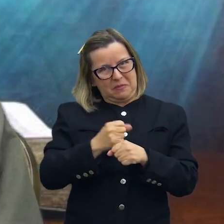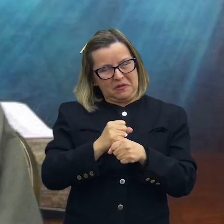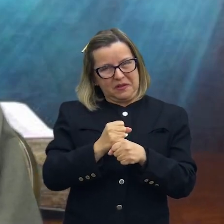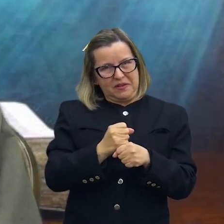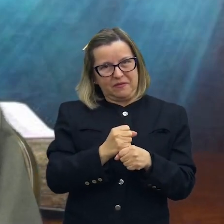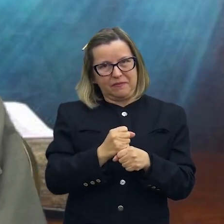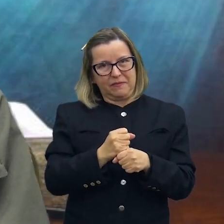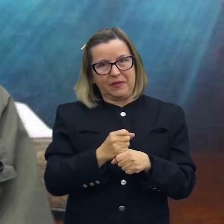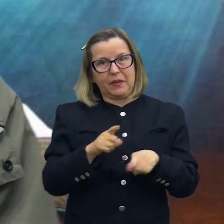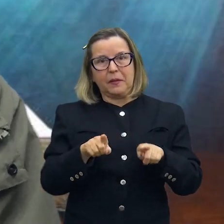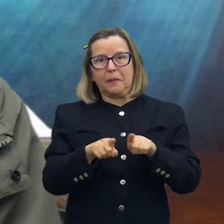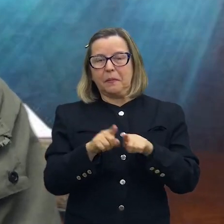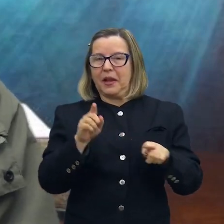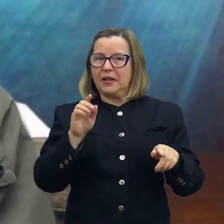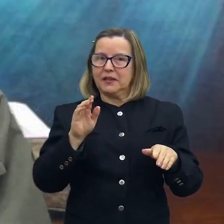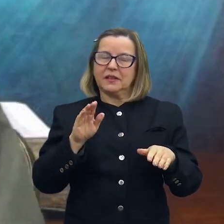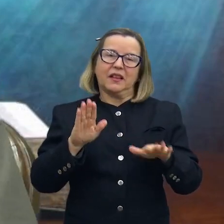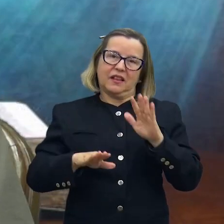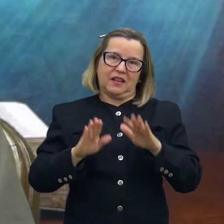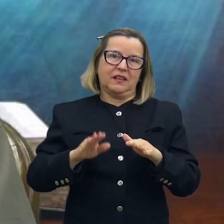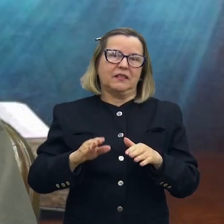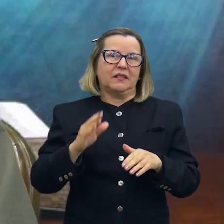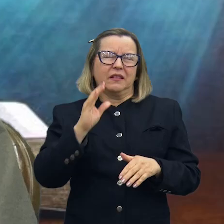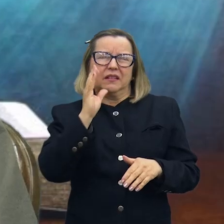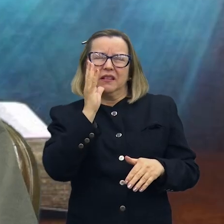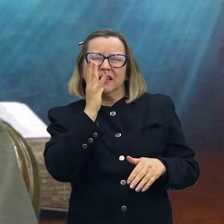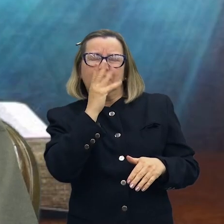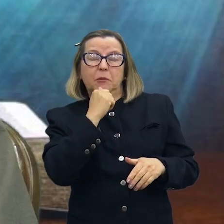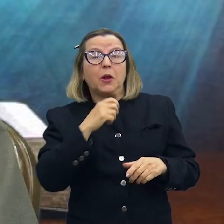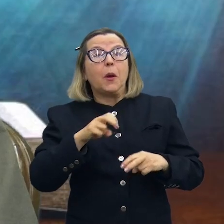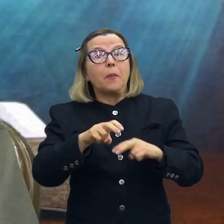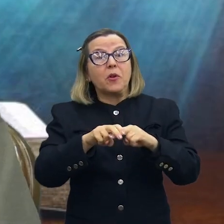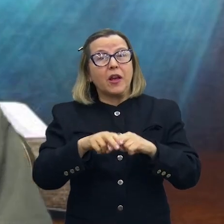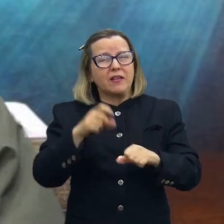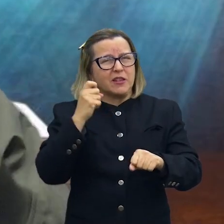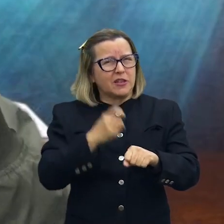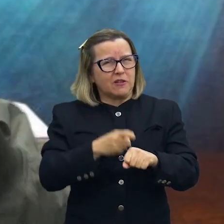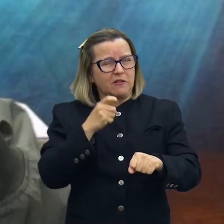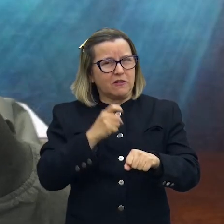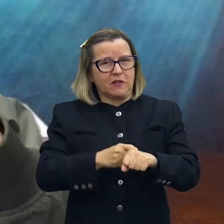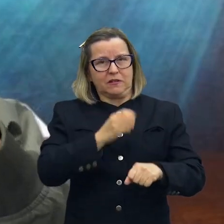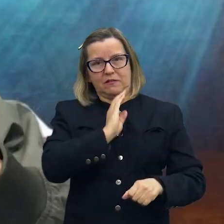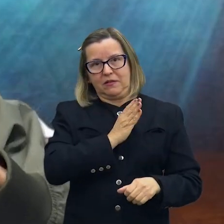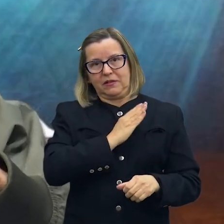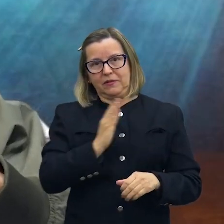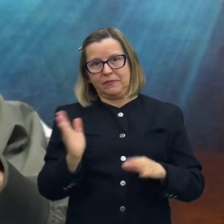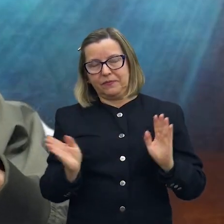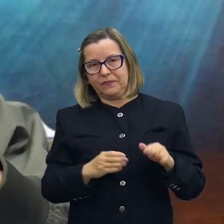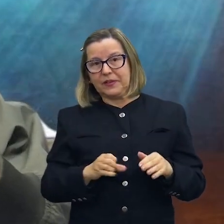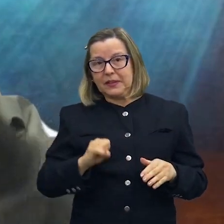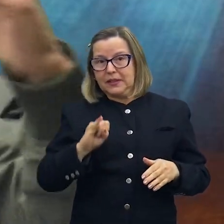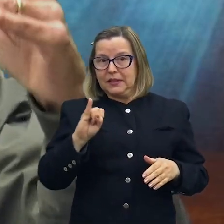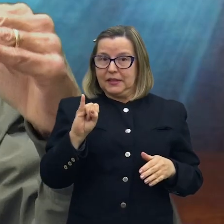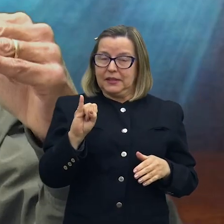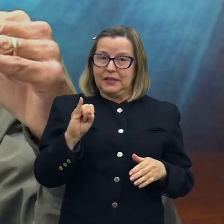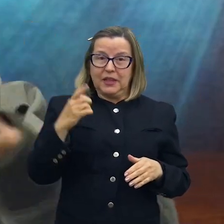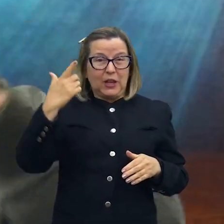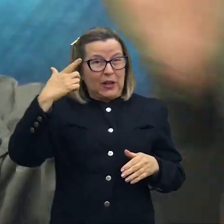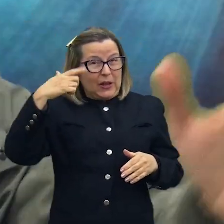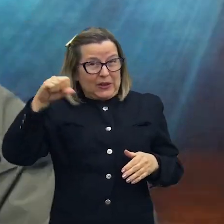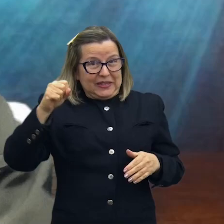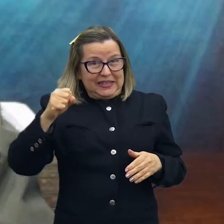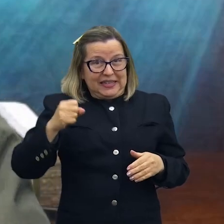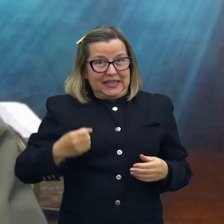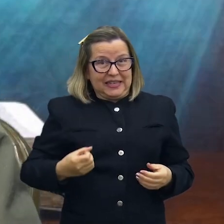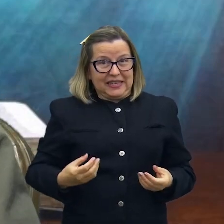10 anos. Por causa da dureza do coração da pessoa. E que se porventura ela consegue respirar um pouco, ela já